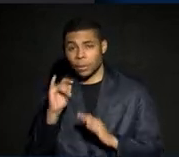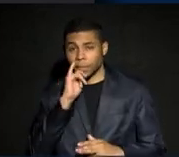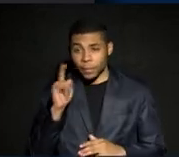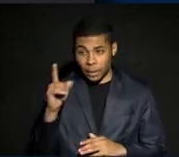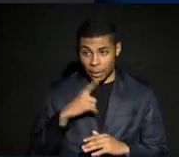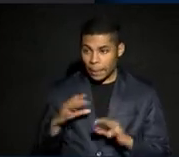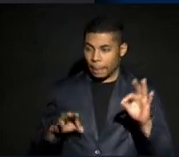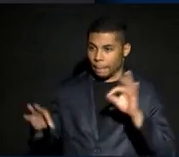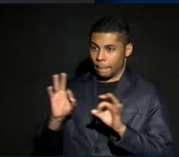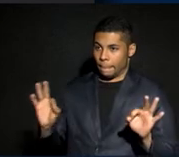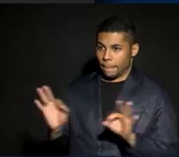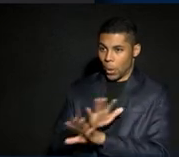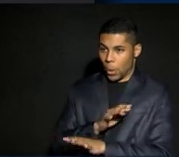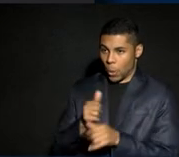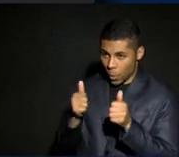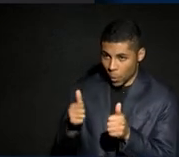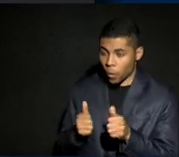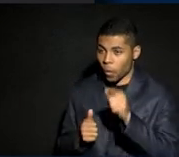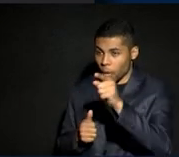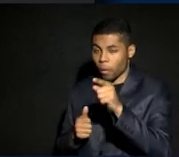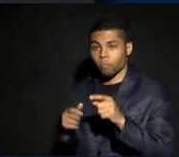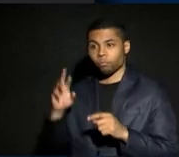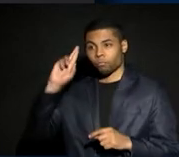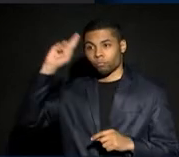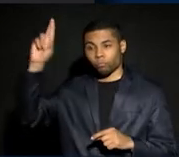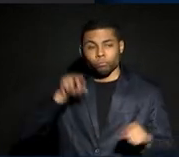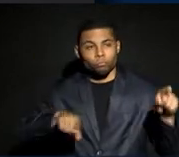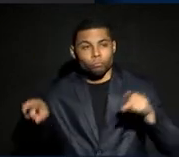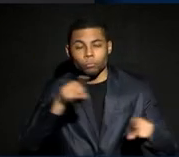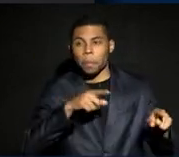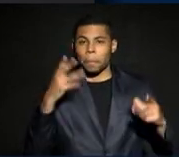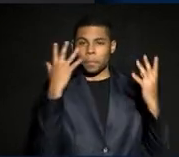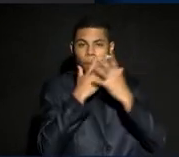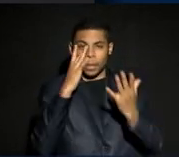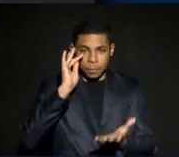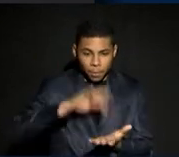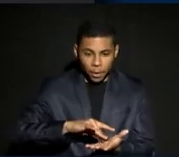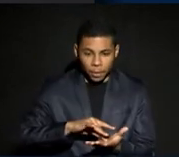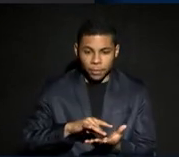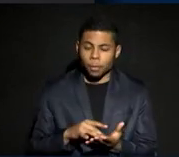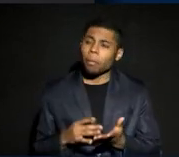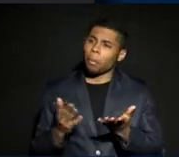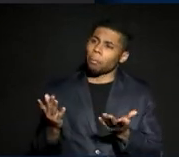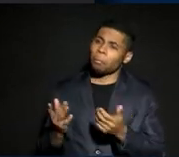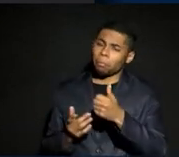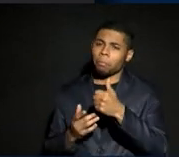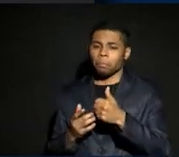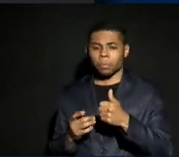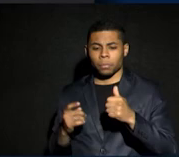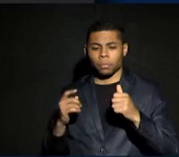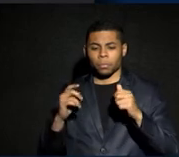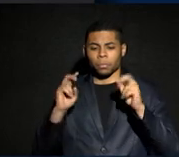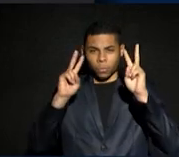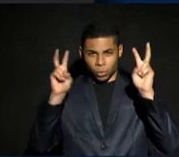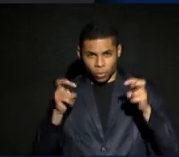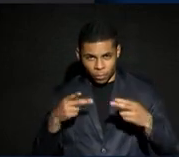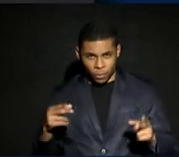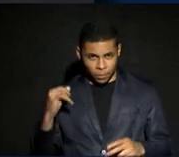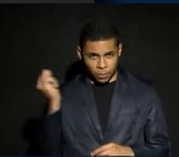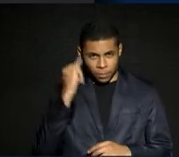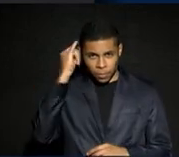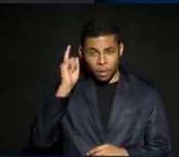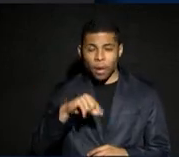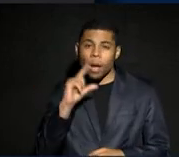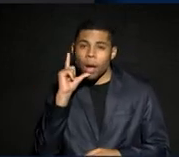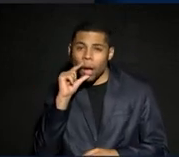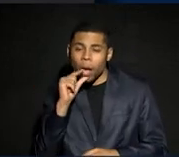estiver modernizada, se ela tiver uma boa governança, se ela tiver transparência, sobretudo em relação a uma coisa que é essencial, que é